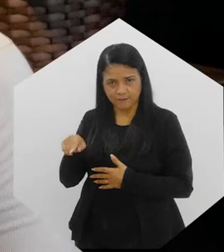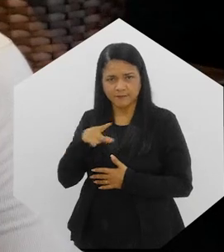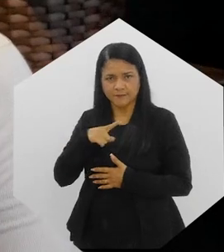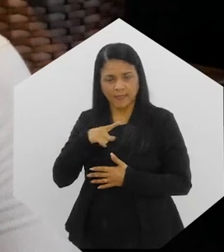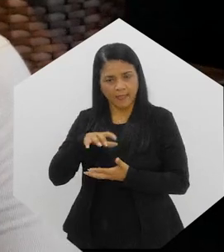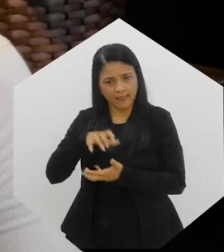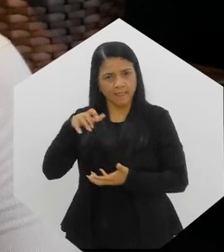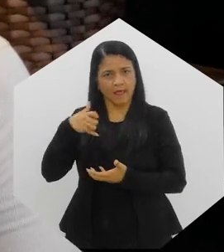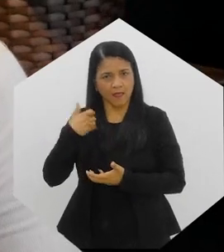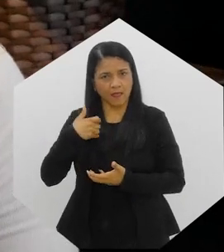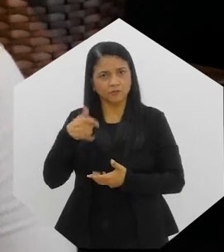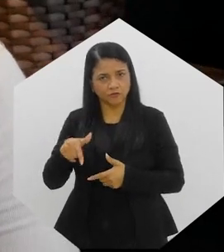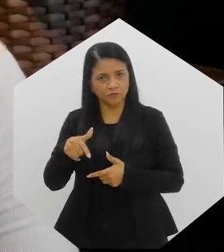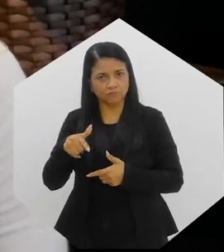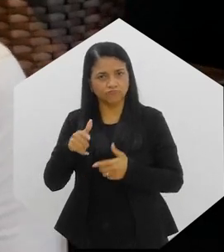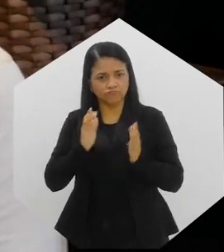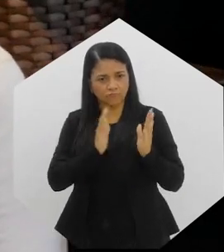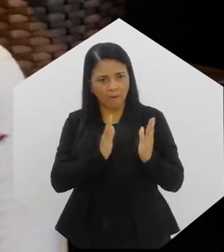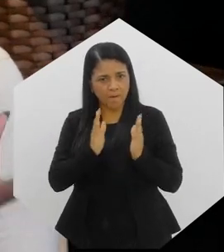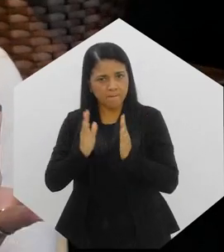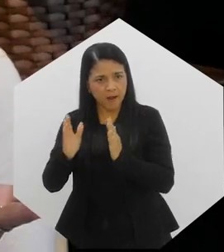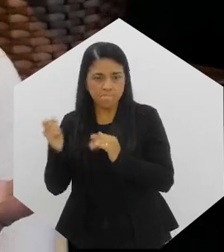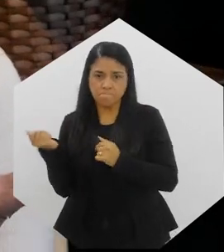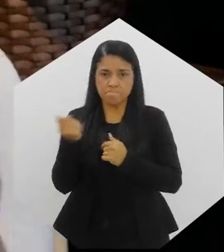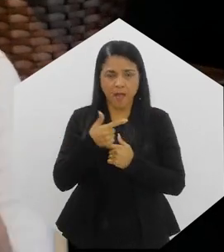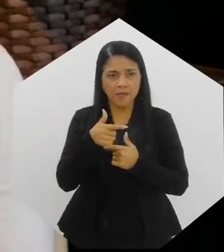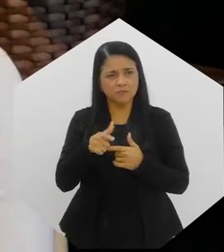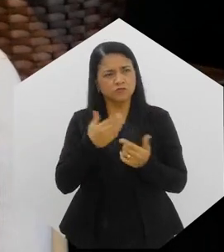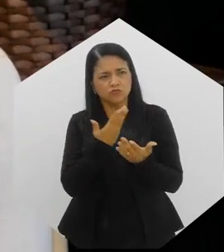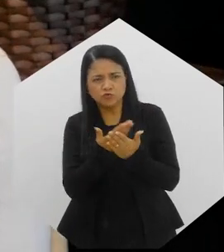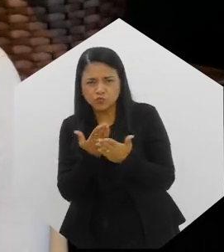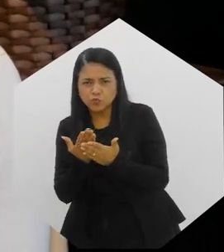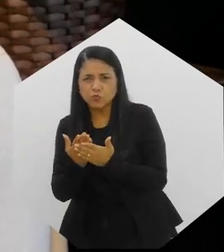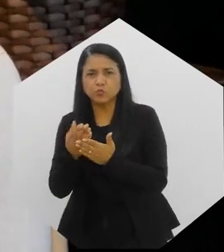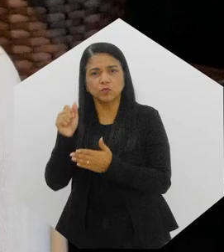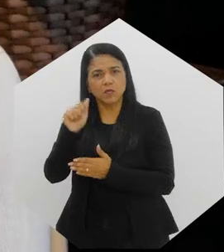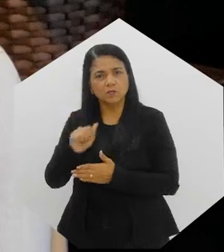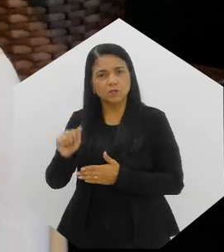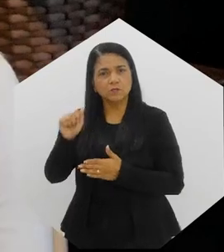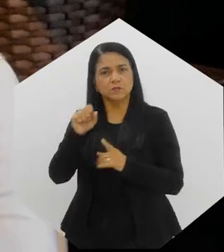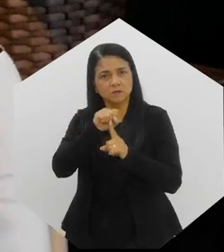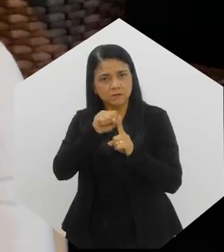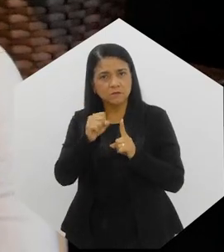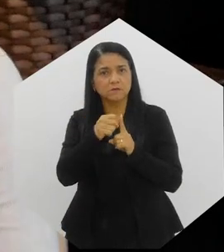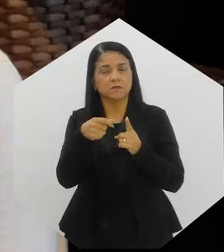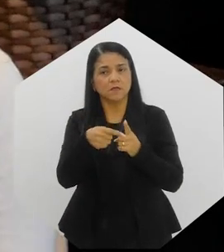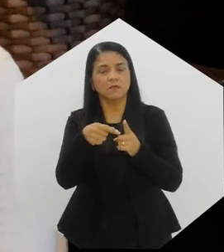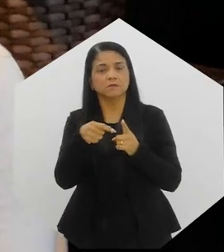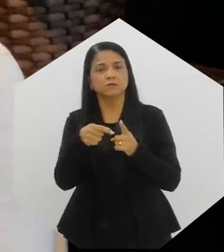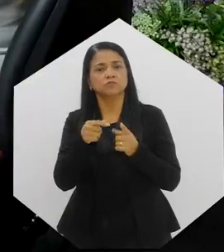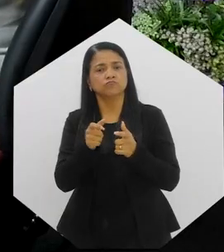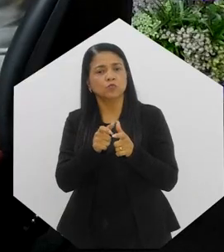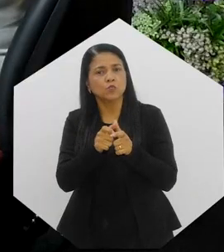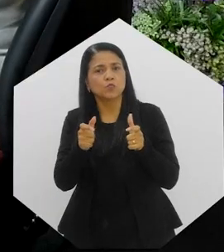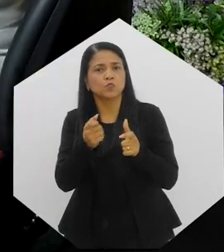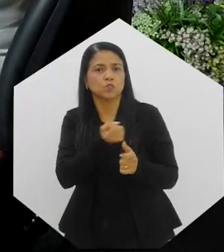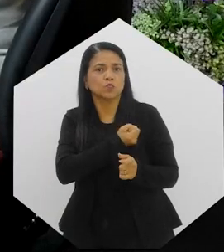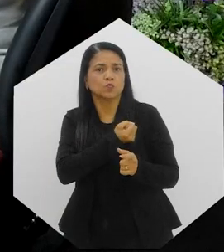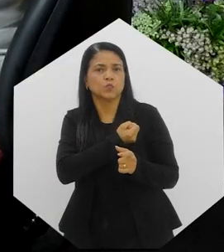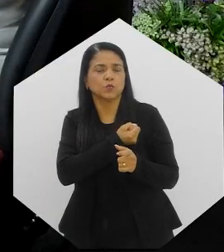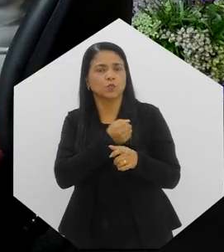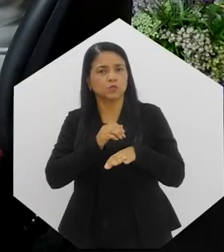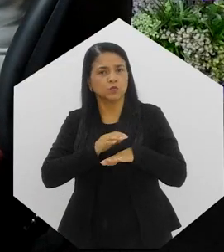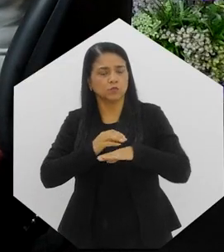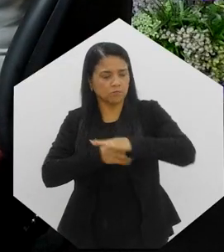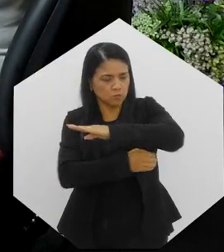maior ocorrência da trombose? A gente está vendo aí, de acordo com os últimos estudos, né, tanto da sociedade, esse aumento do número de casos, né?